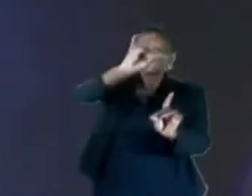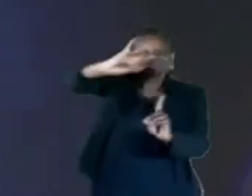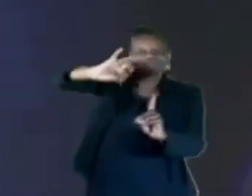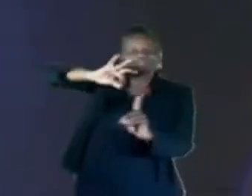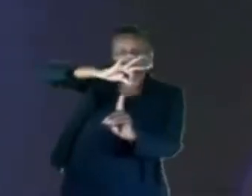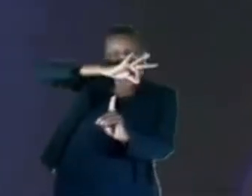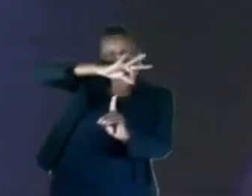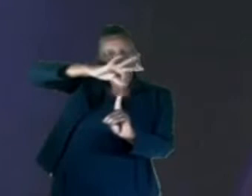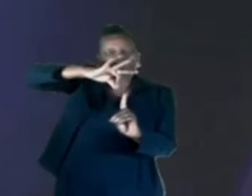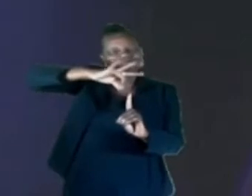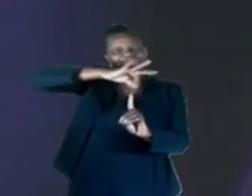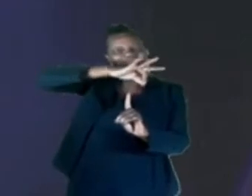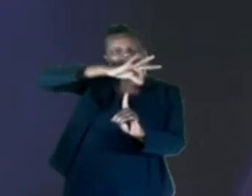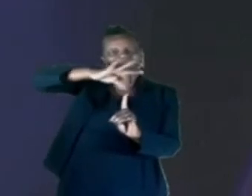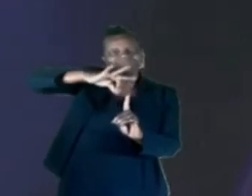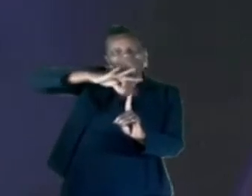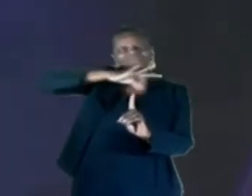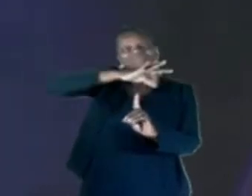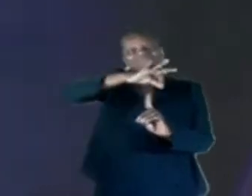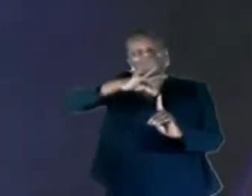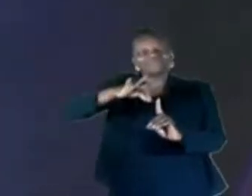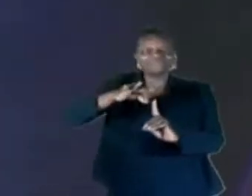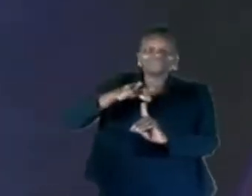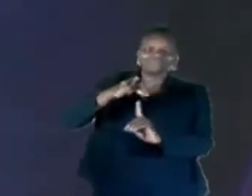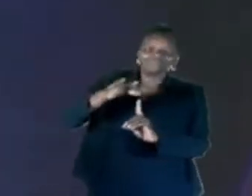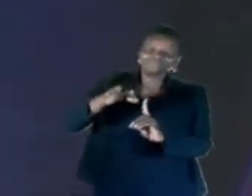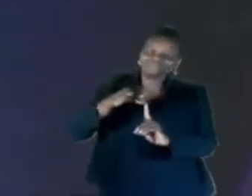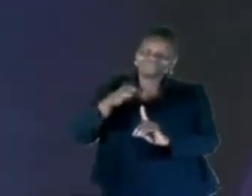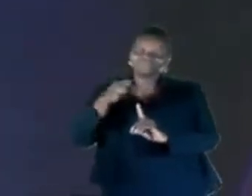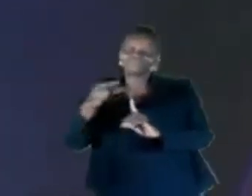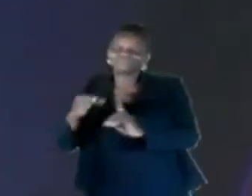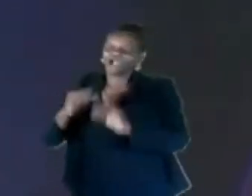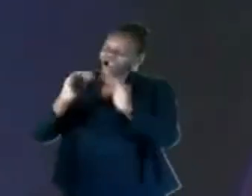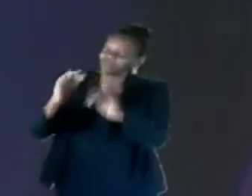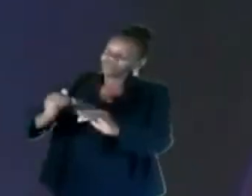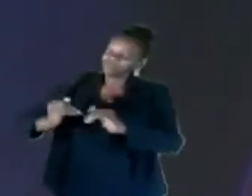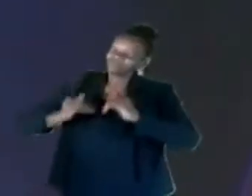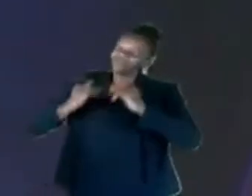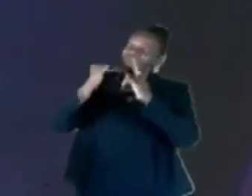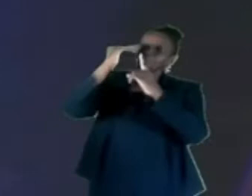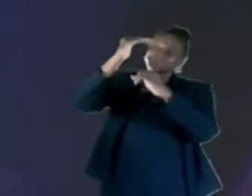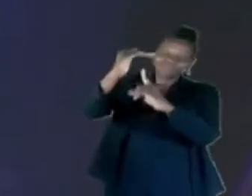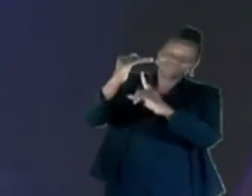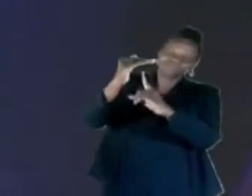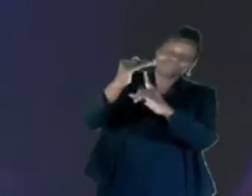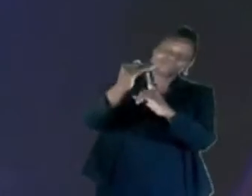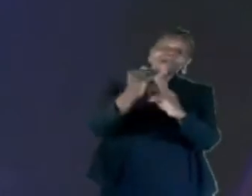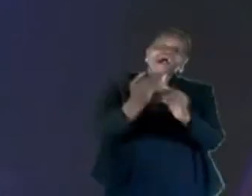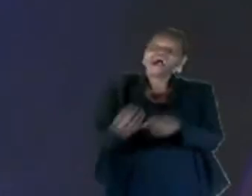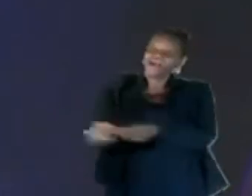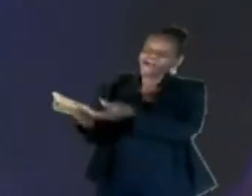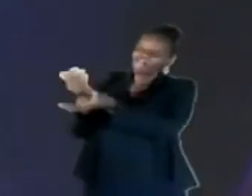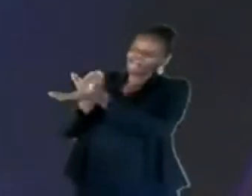Santo, santo, ó Deus altíssimo, habita